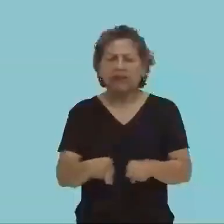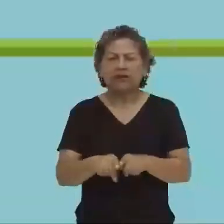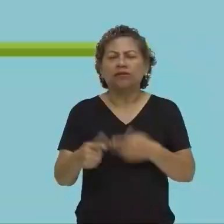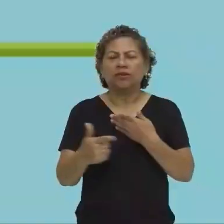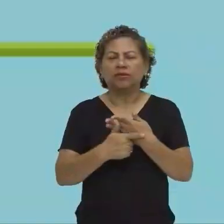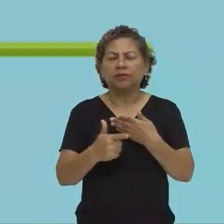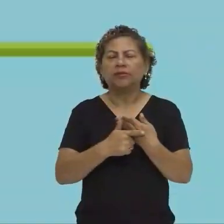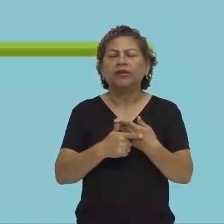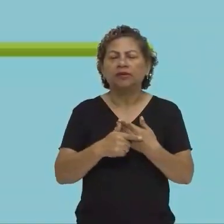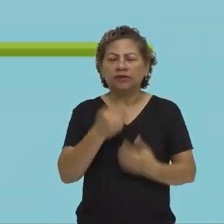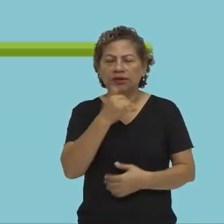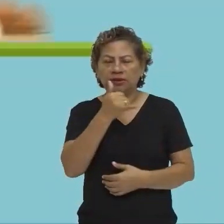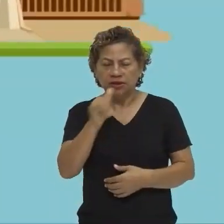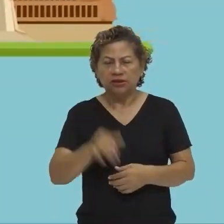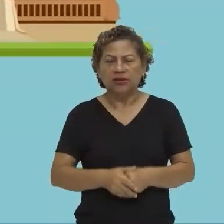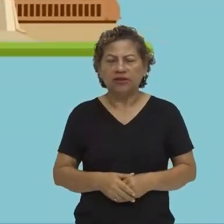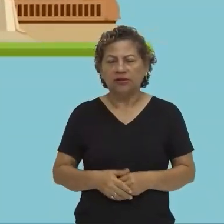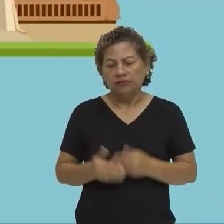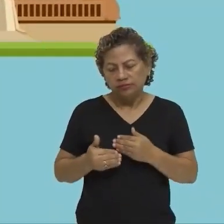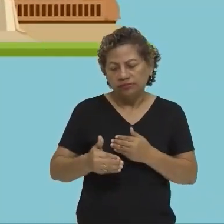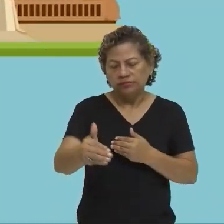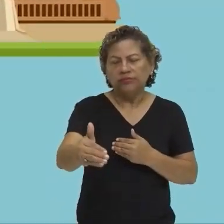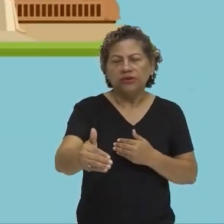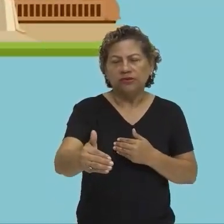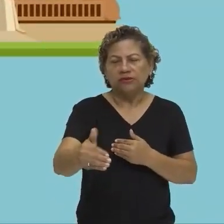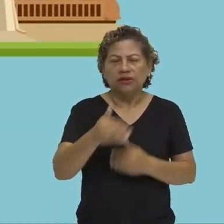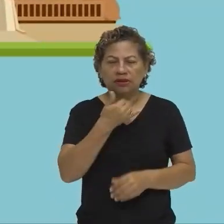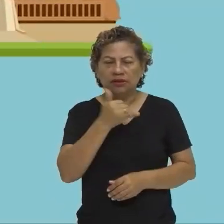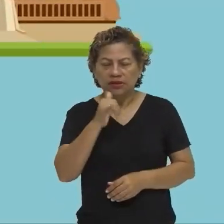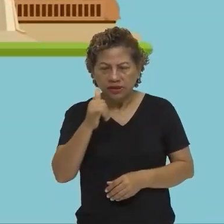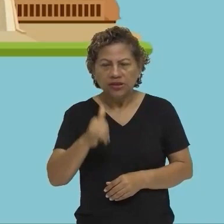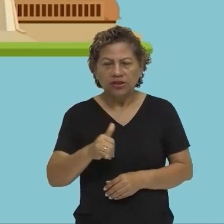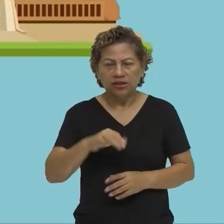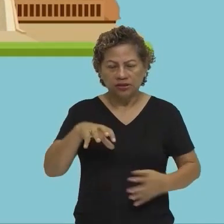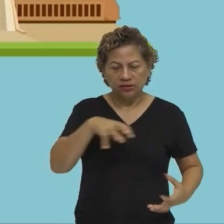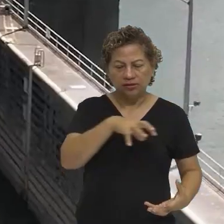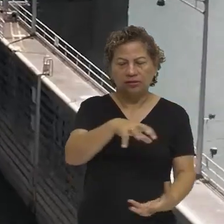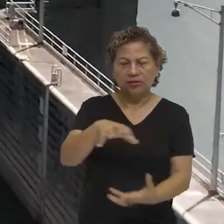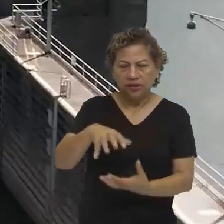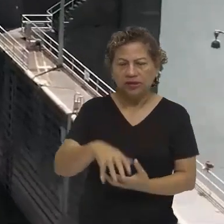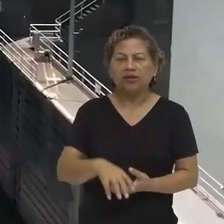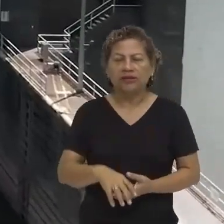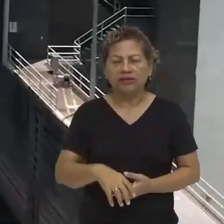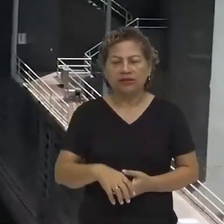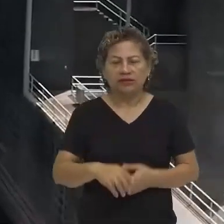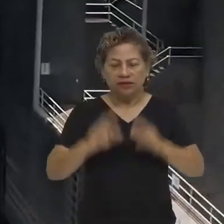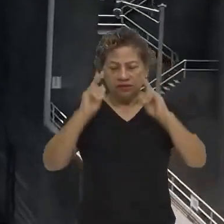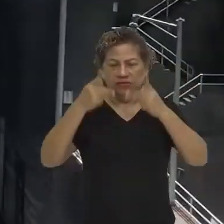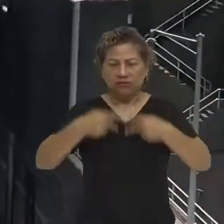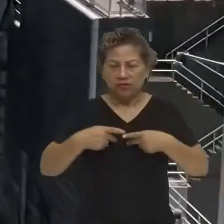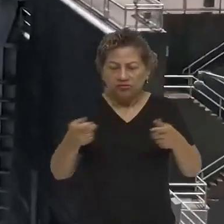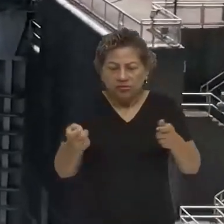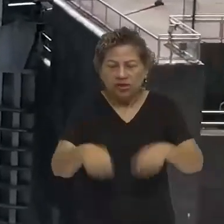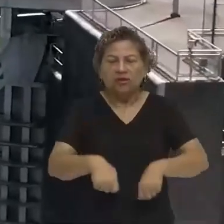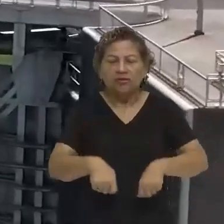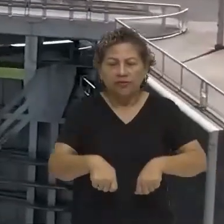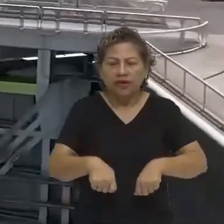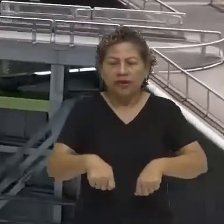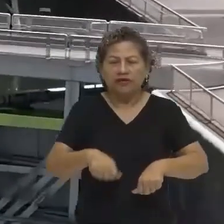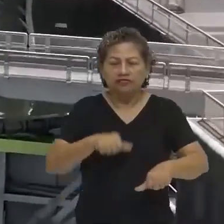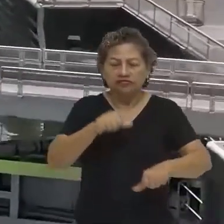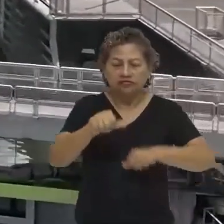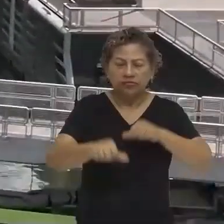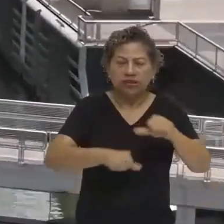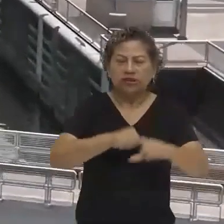energia. Ao longo de sua existência sobre a Terra, nós, humanos, nos tornamos capazes de utilizar processos naturais e até de